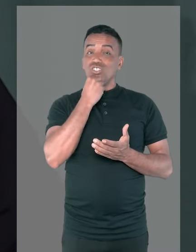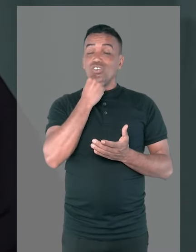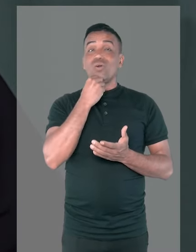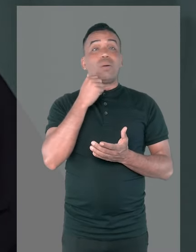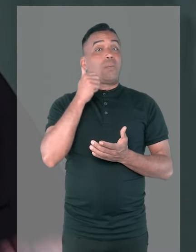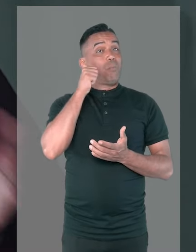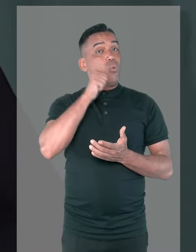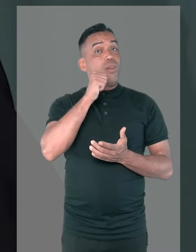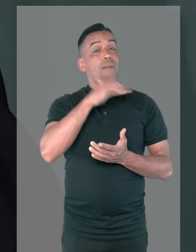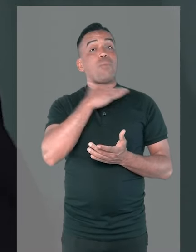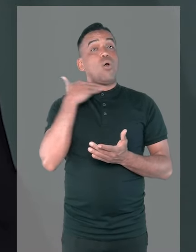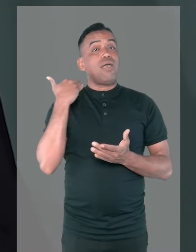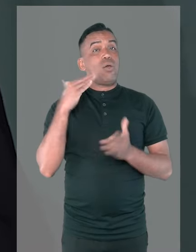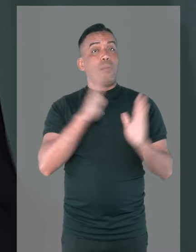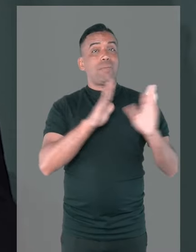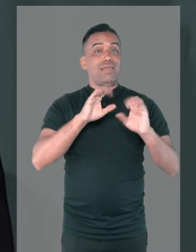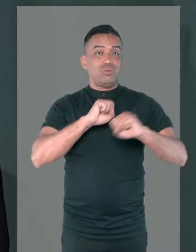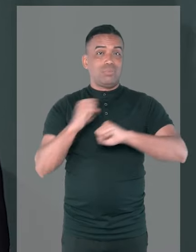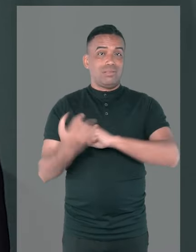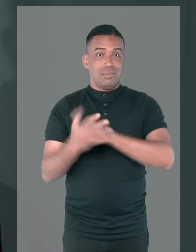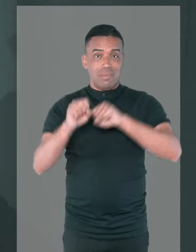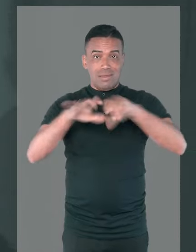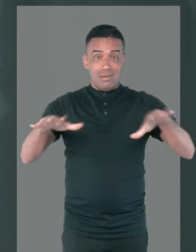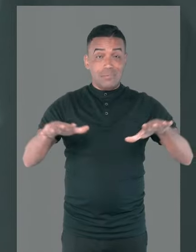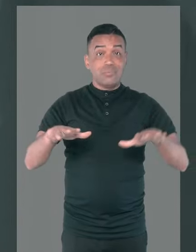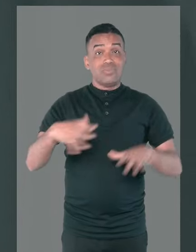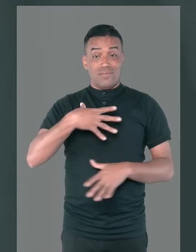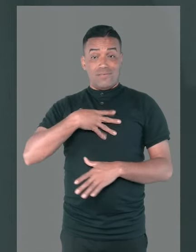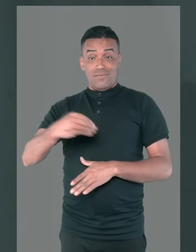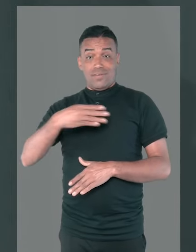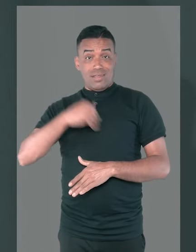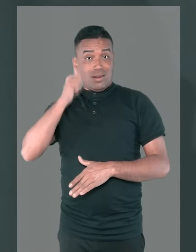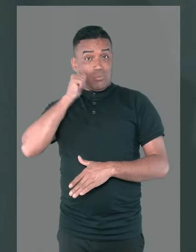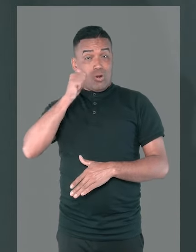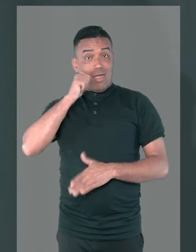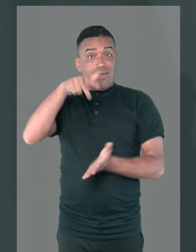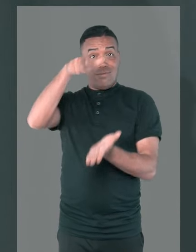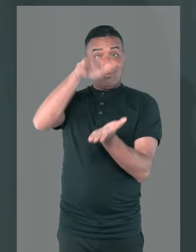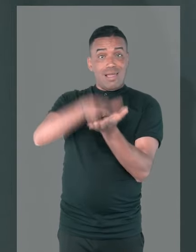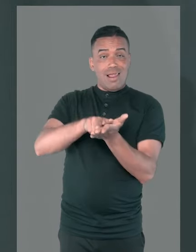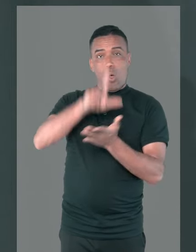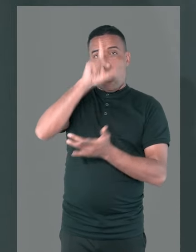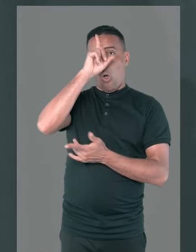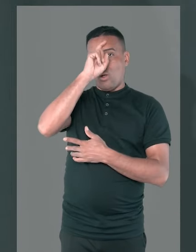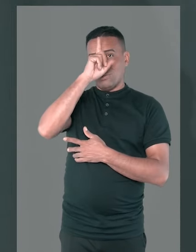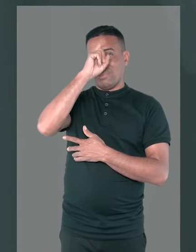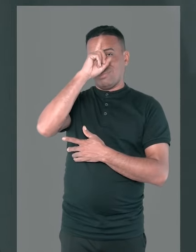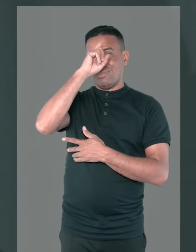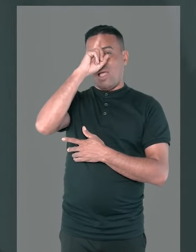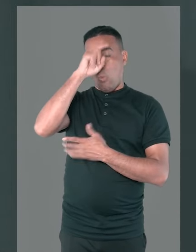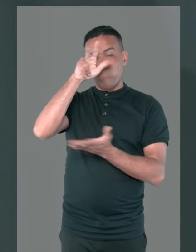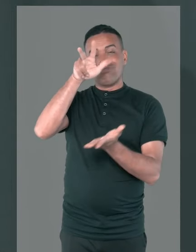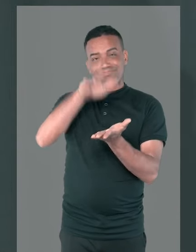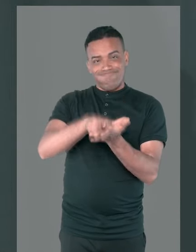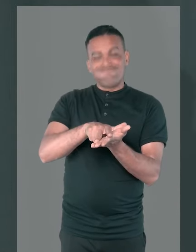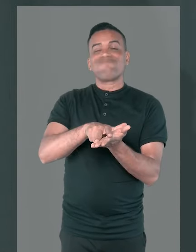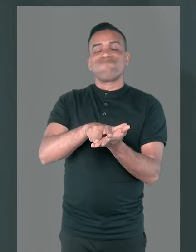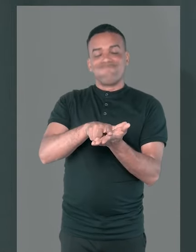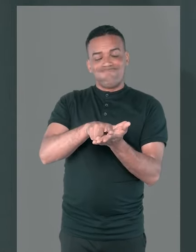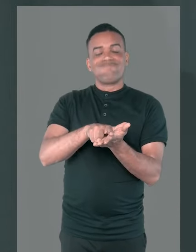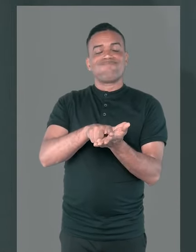de Covid, e cuja filha está internada no momento presente da narrativa, ainda está internada, ainda